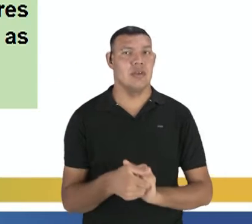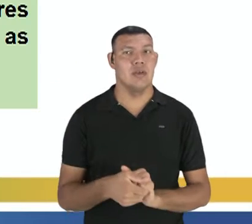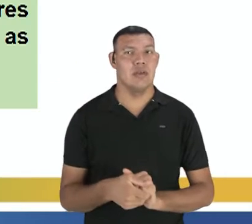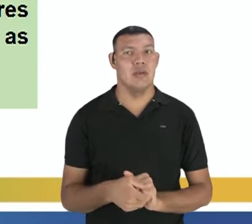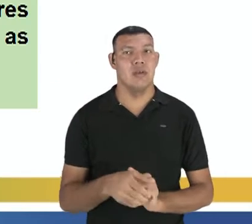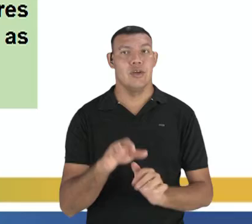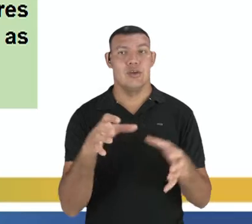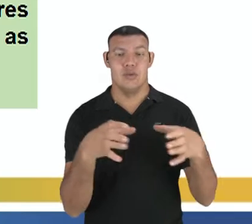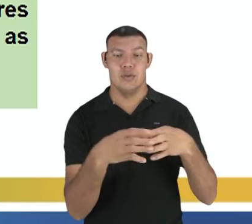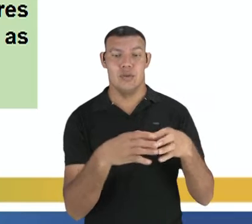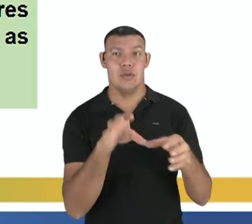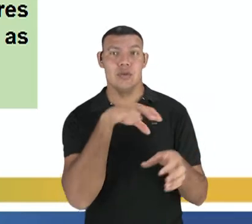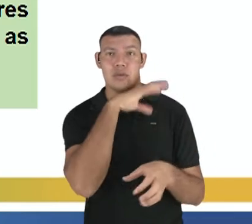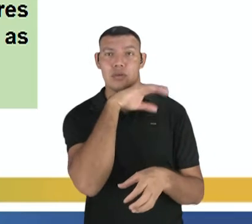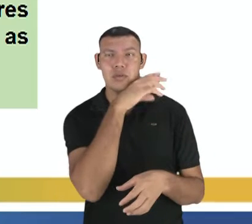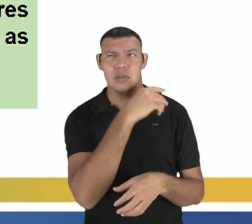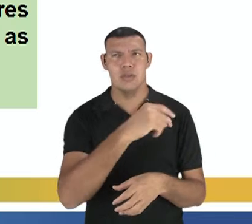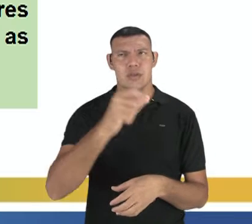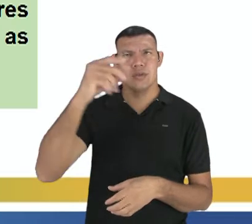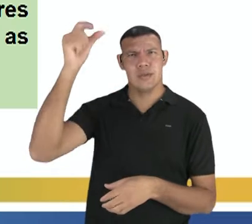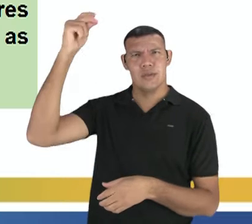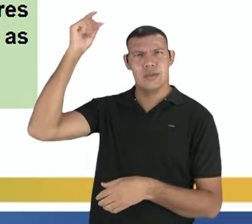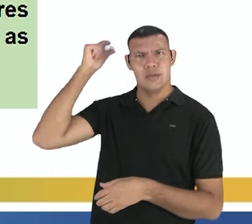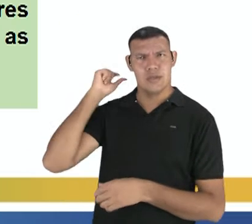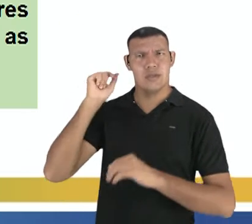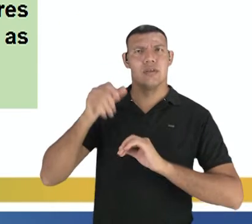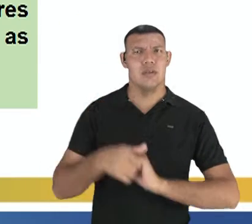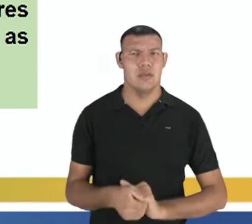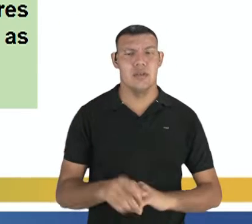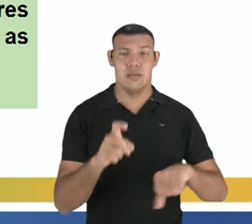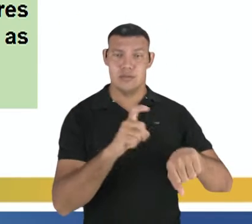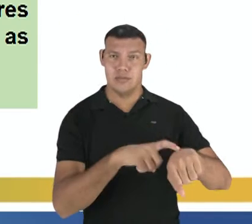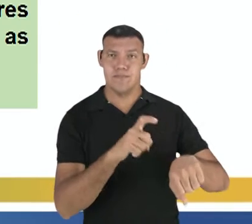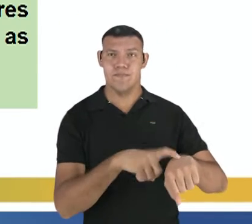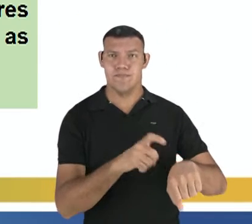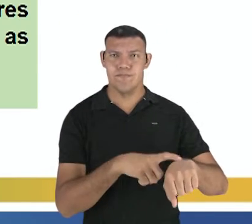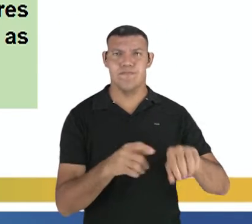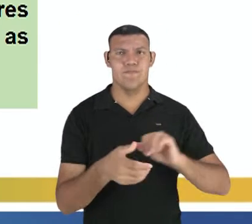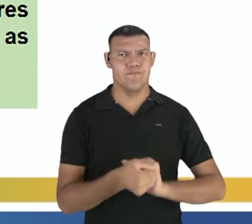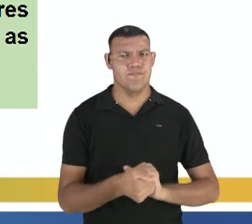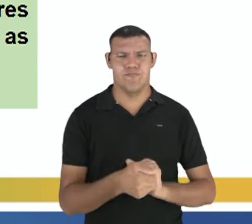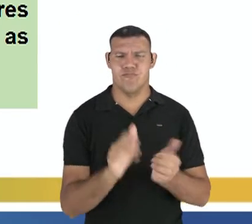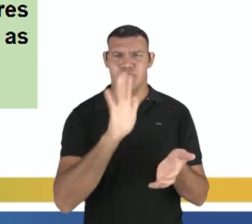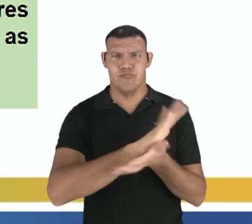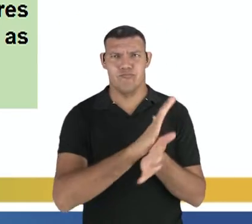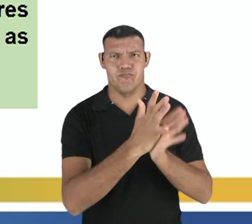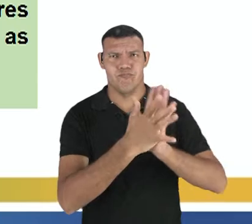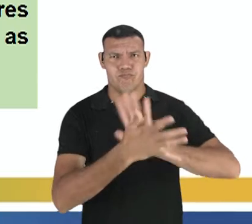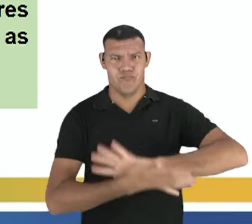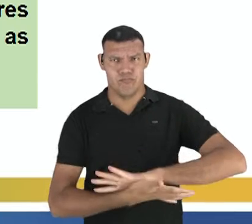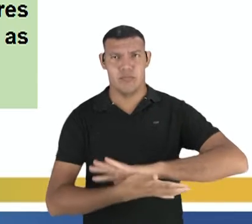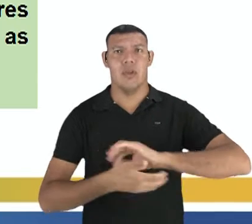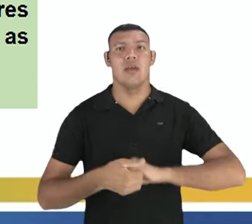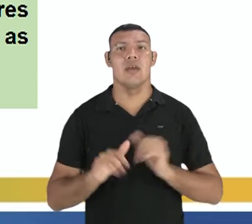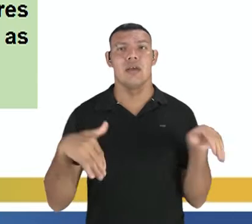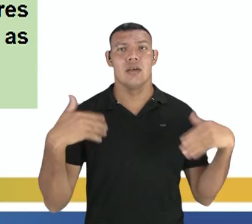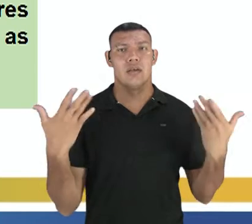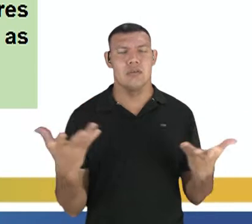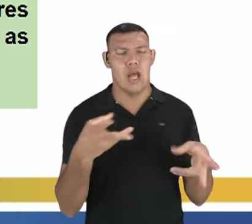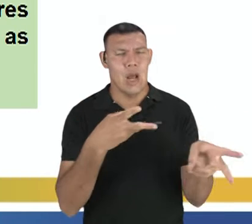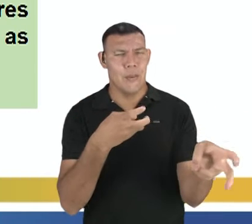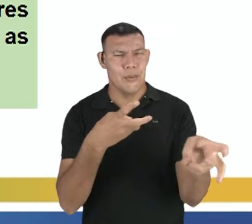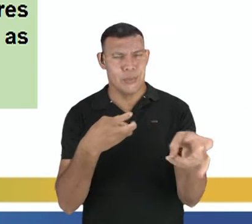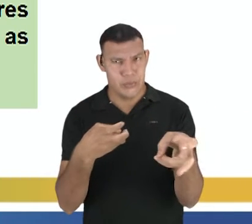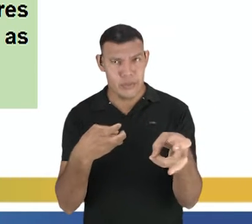seja, espécies que existiam no passado e que naquela época passaram a não existir. Dessa forma, eles